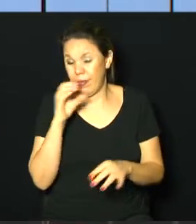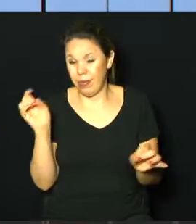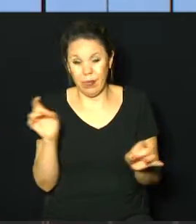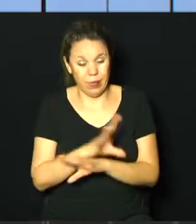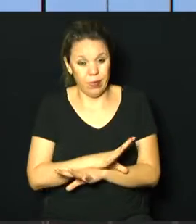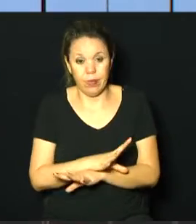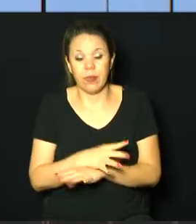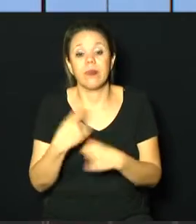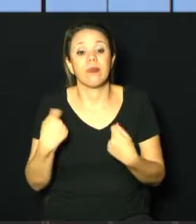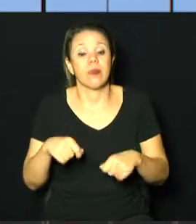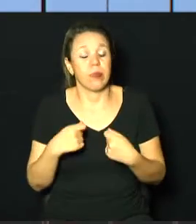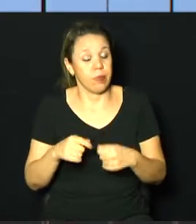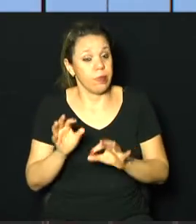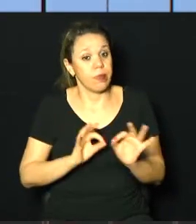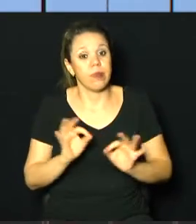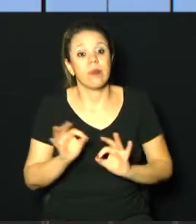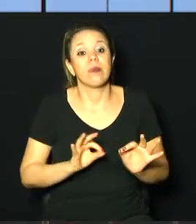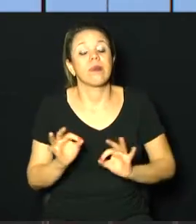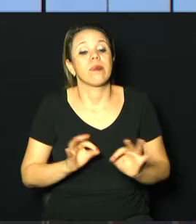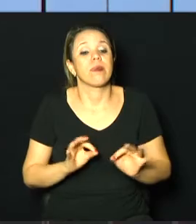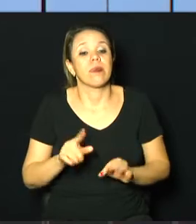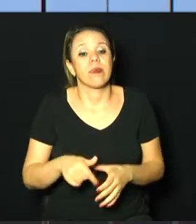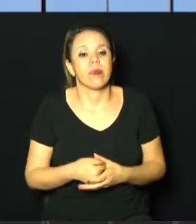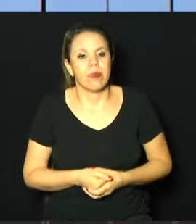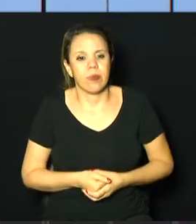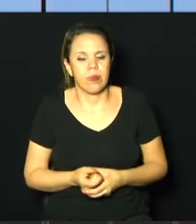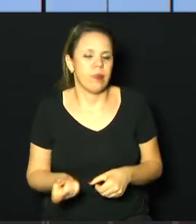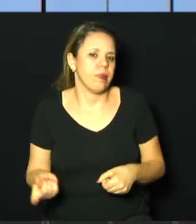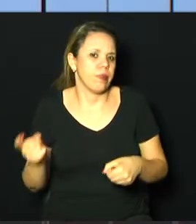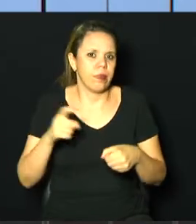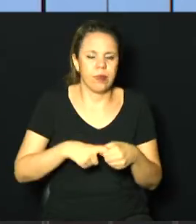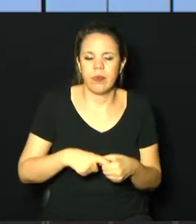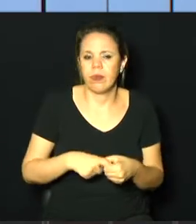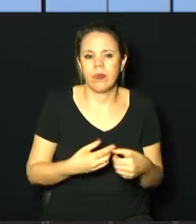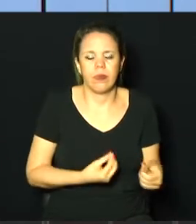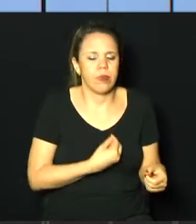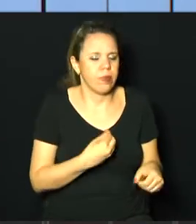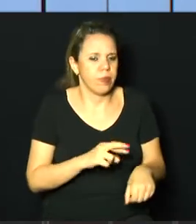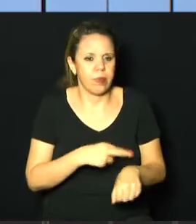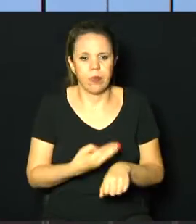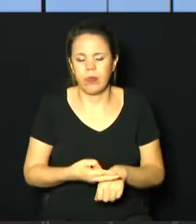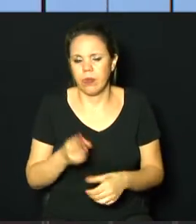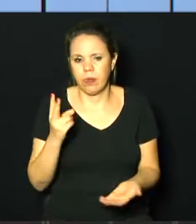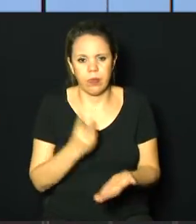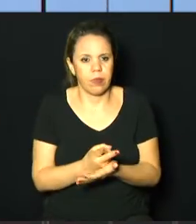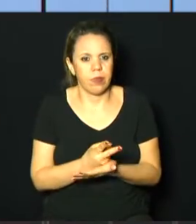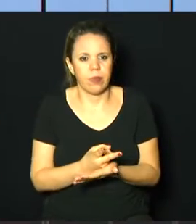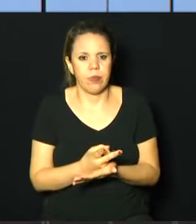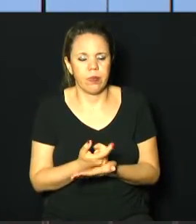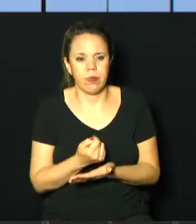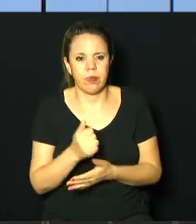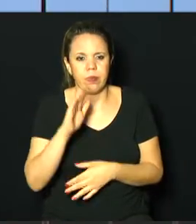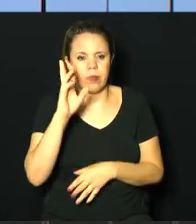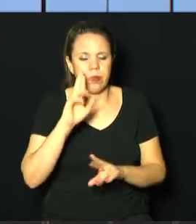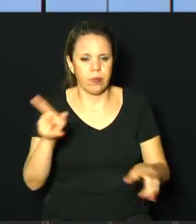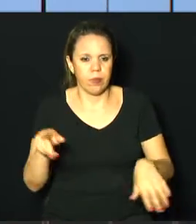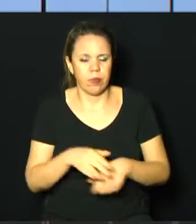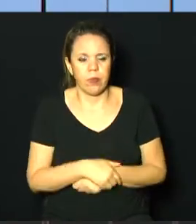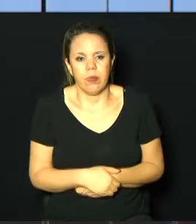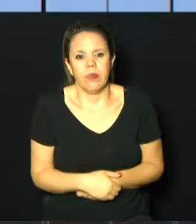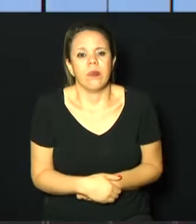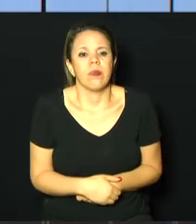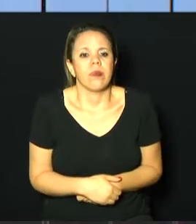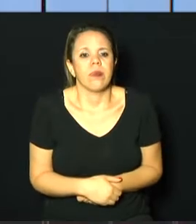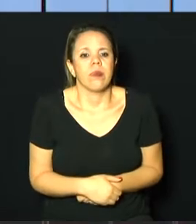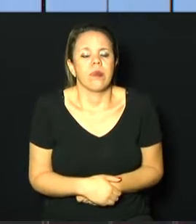logo, a gente precisa já se preparar para isso, para voltar àquela rotina, mesmo que seja um pouco mais diferente, né?